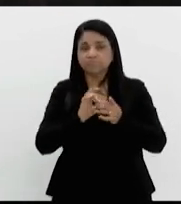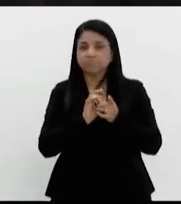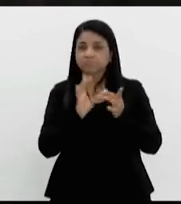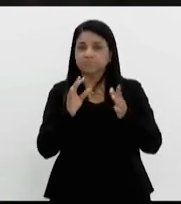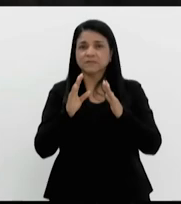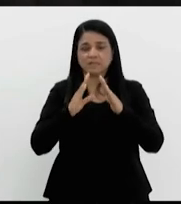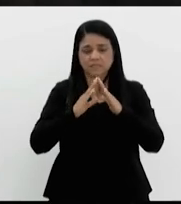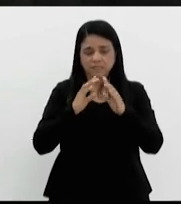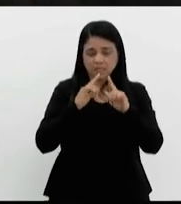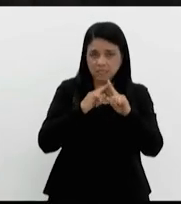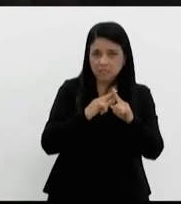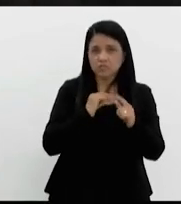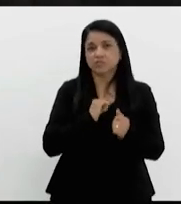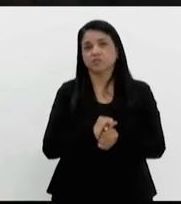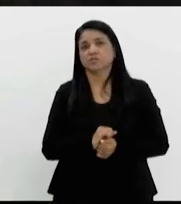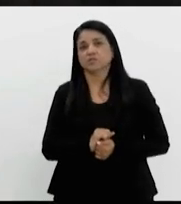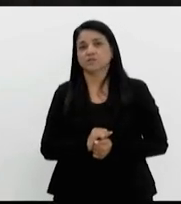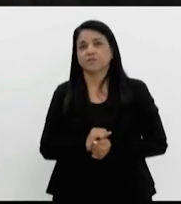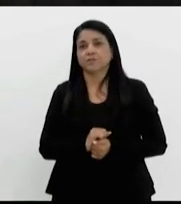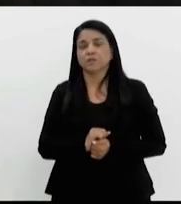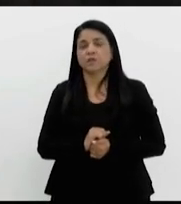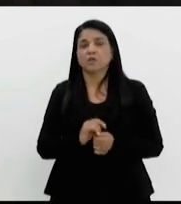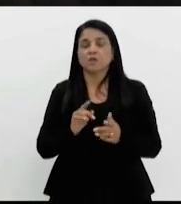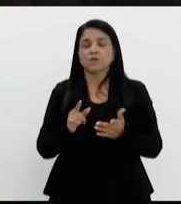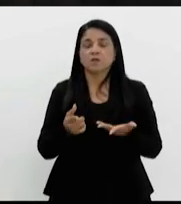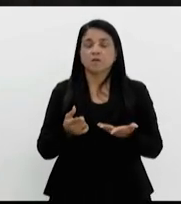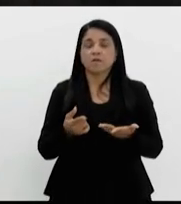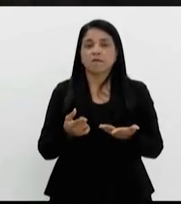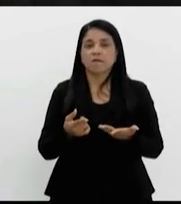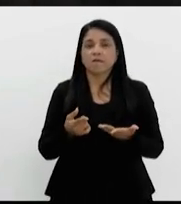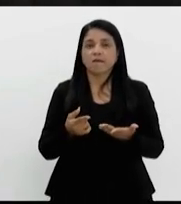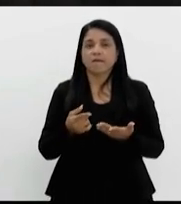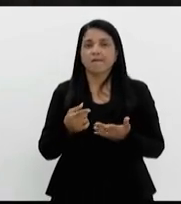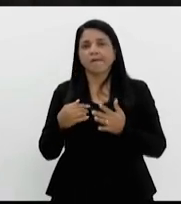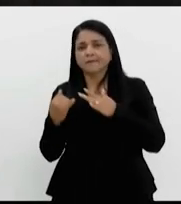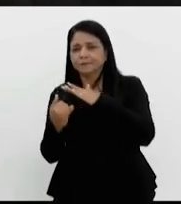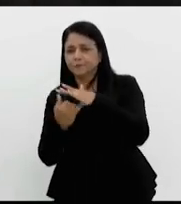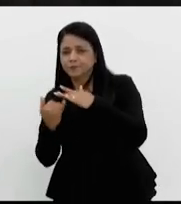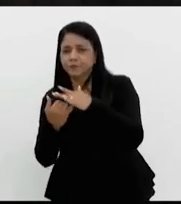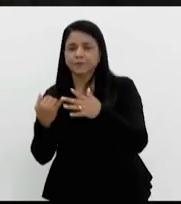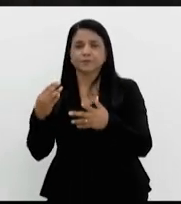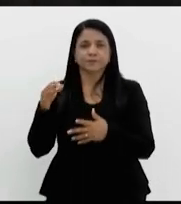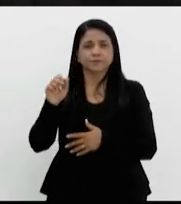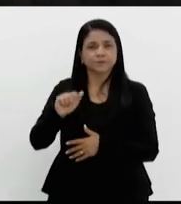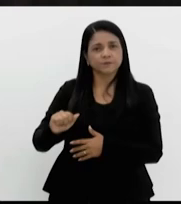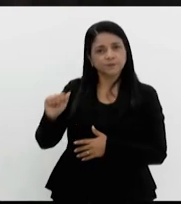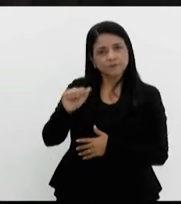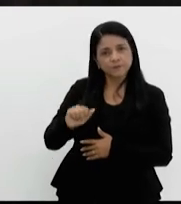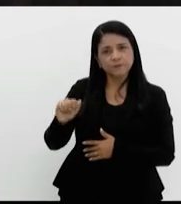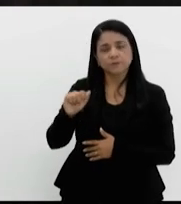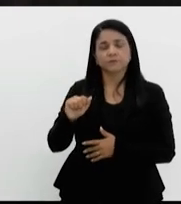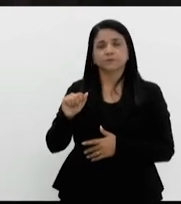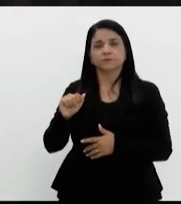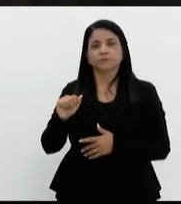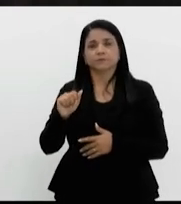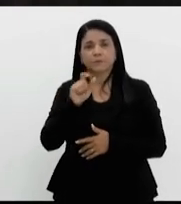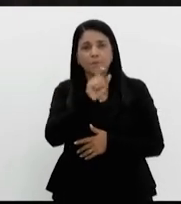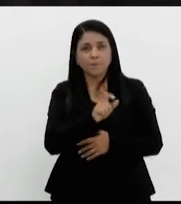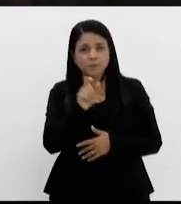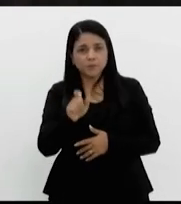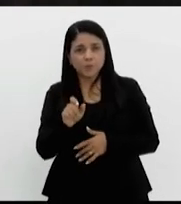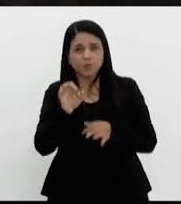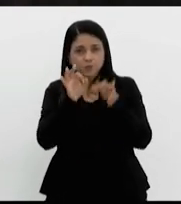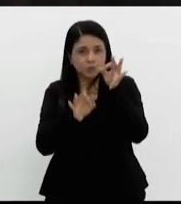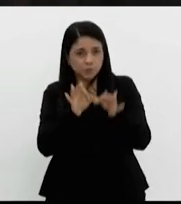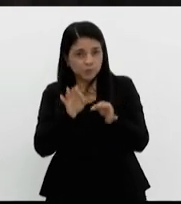igrejas, também os clubes, né, entidades, associações e pessoas